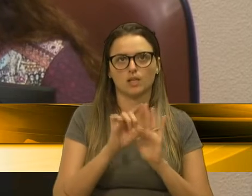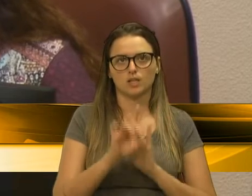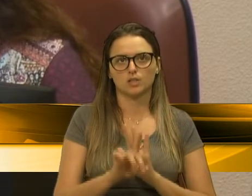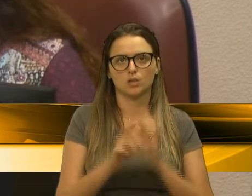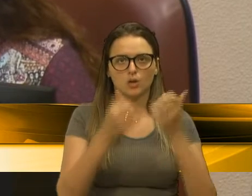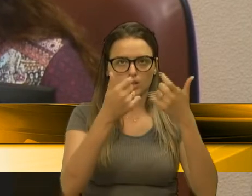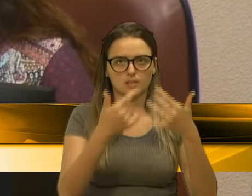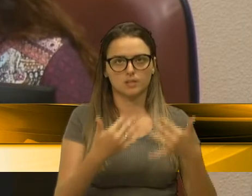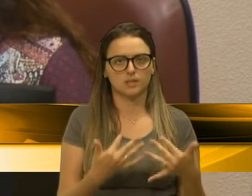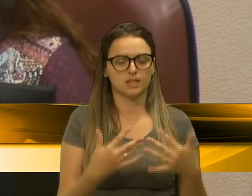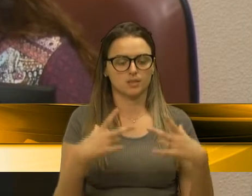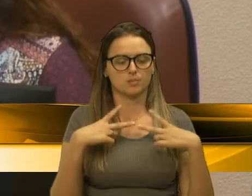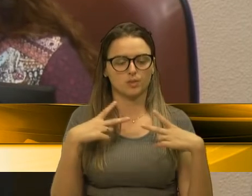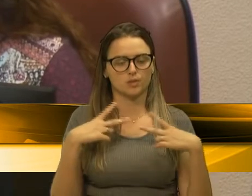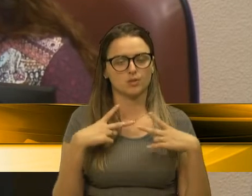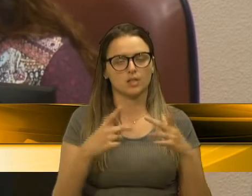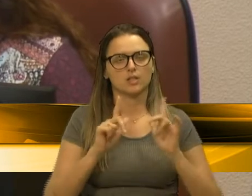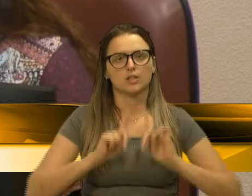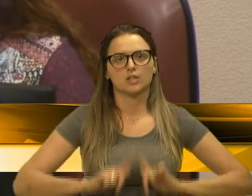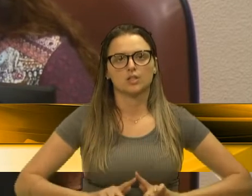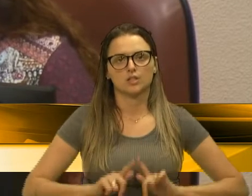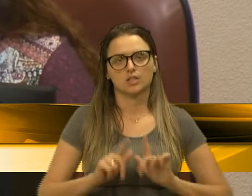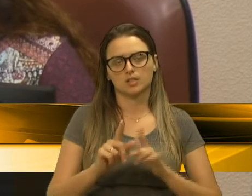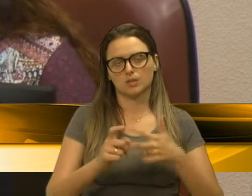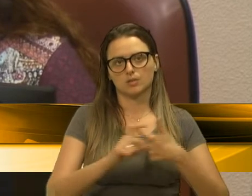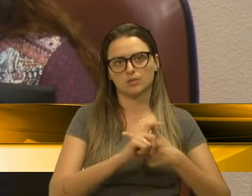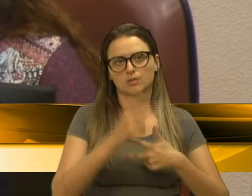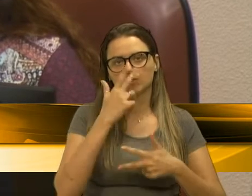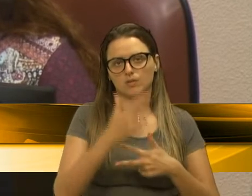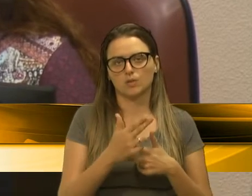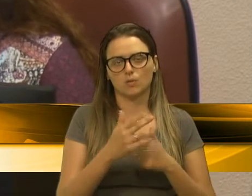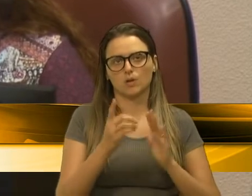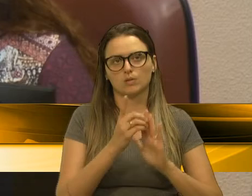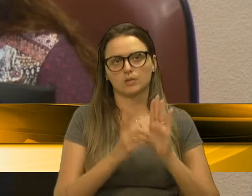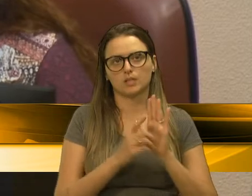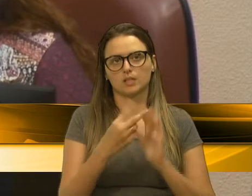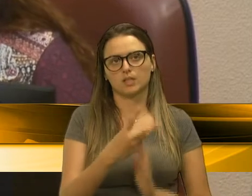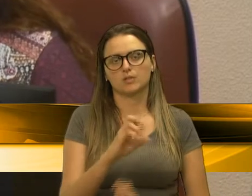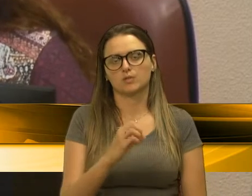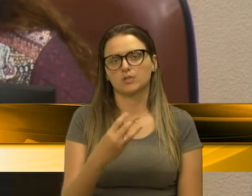expressão da competência privativa de gestão do Executivo, como é o caso do decreto número